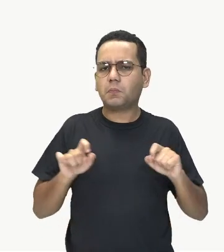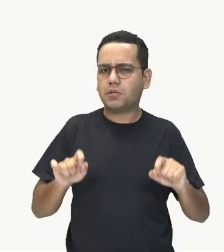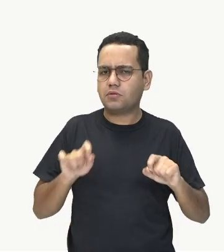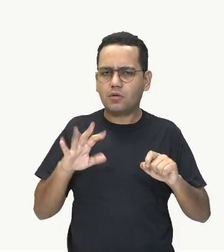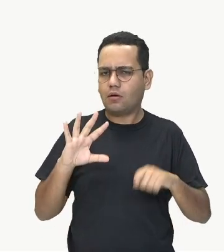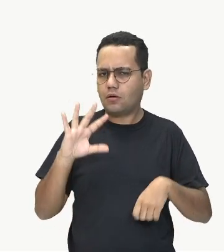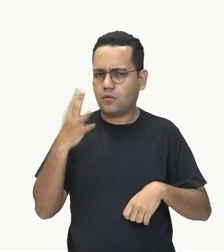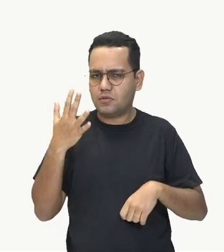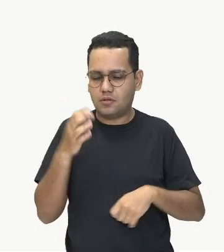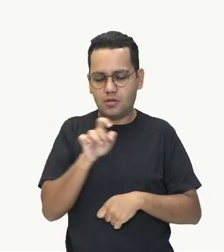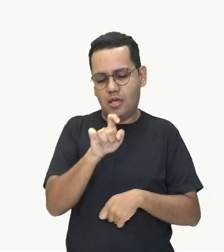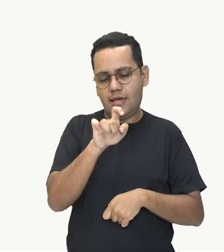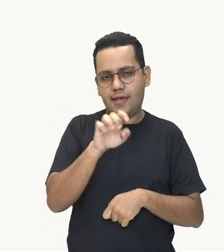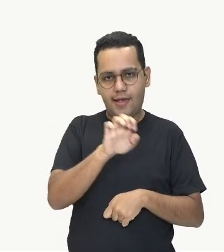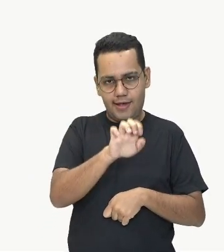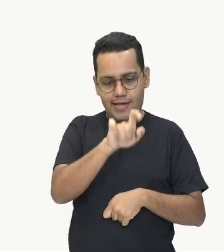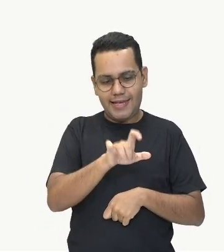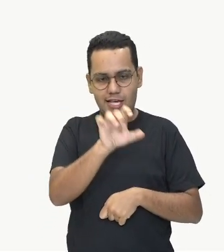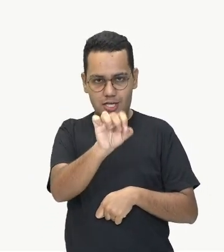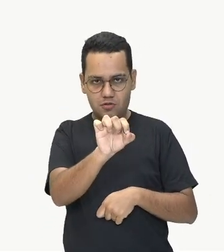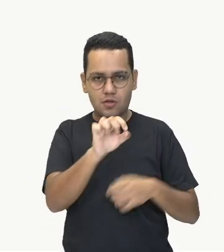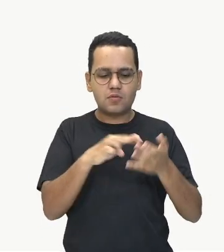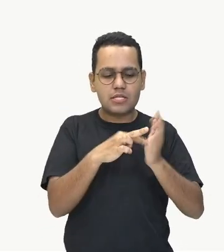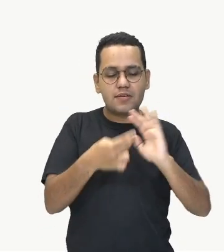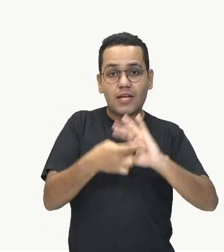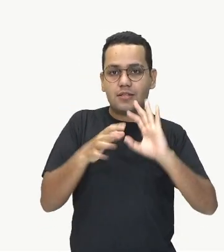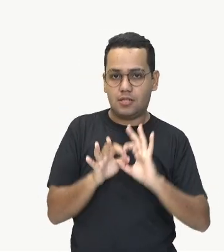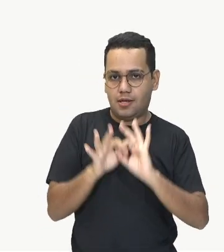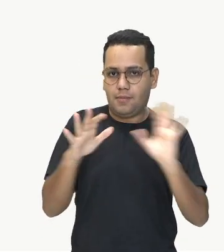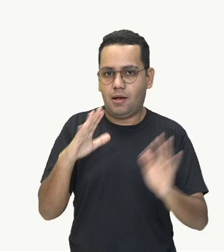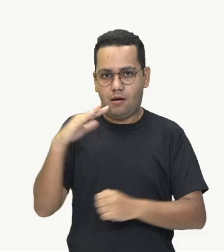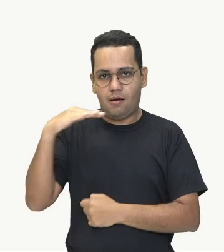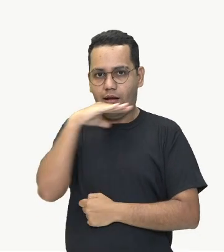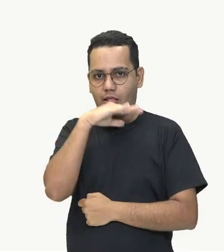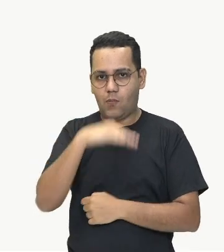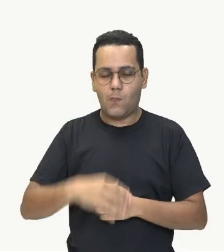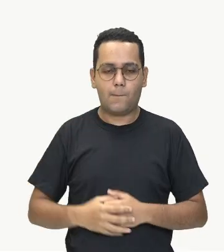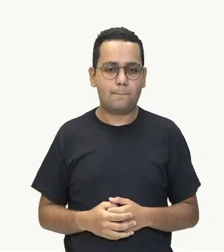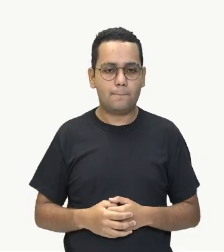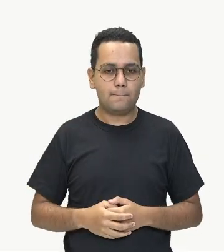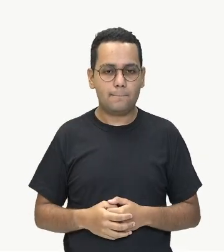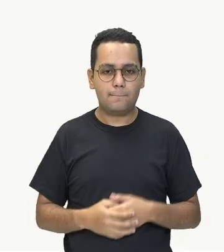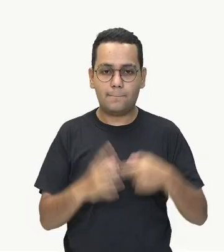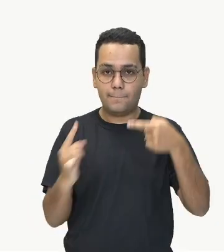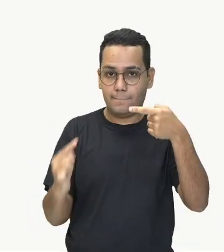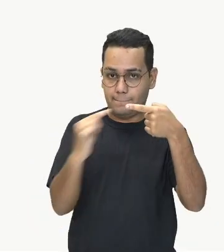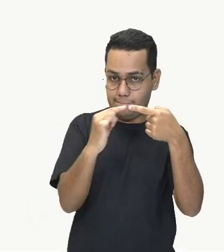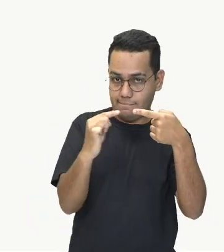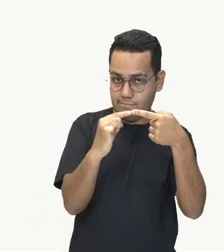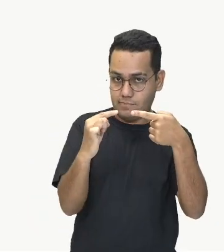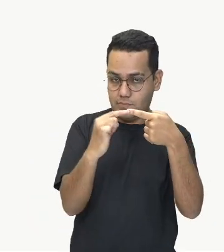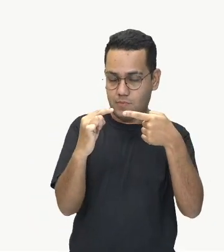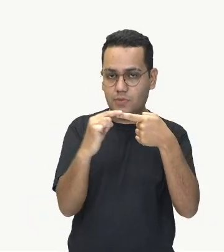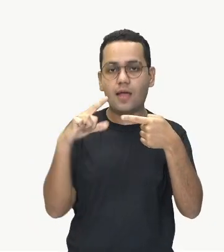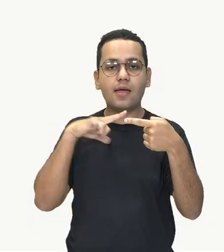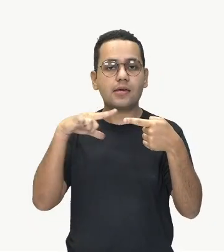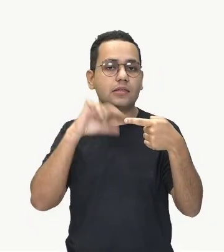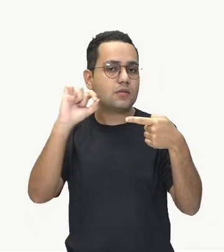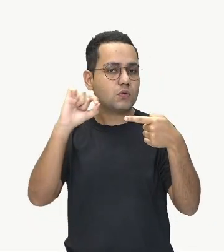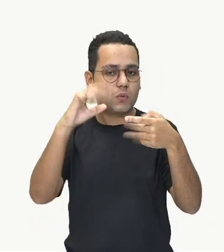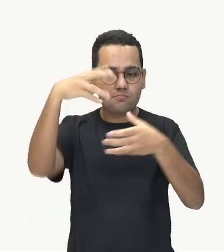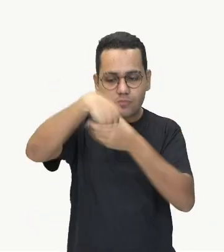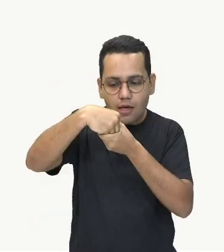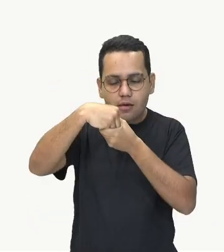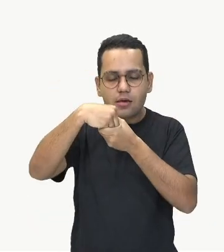liberação de calor tá então o diferente é endotérmico reage com calor e